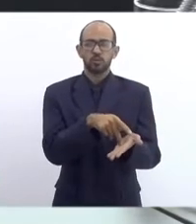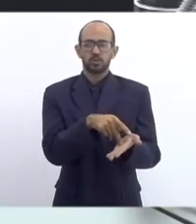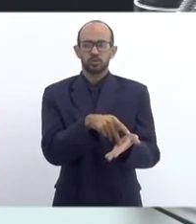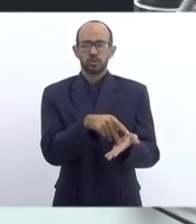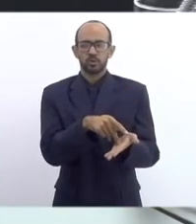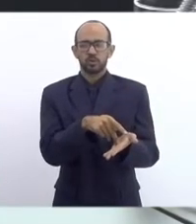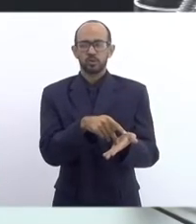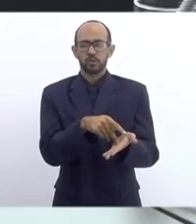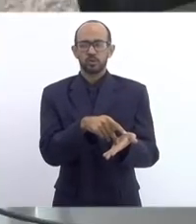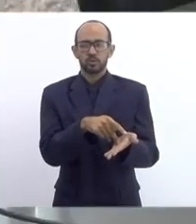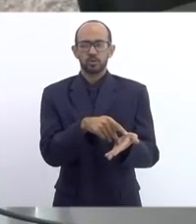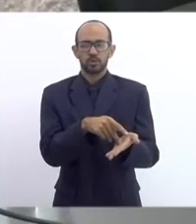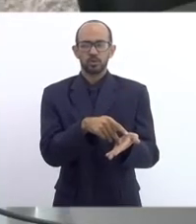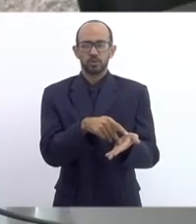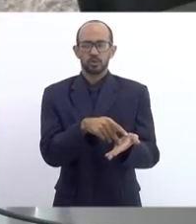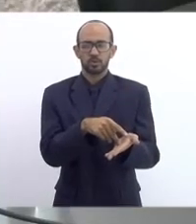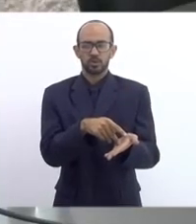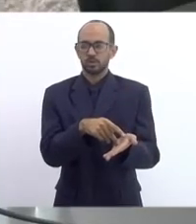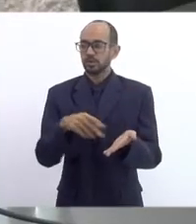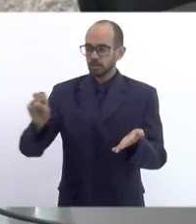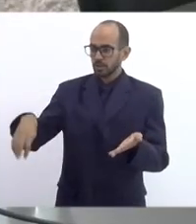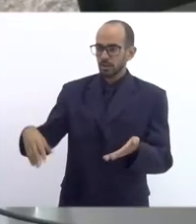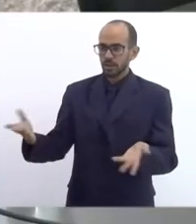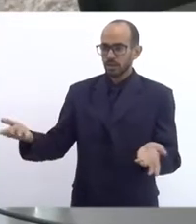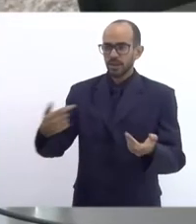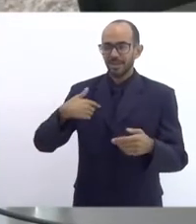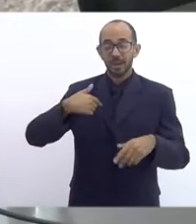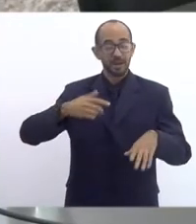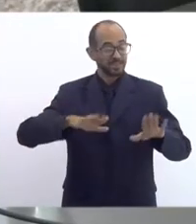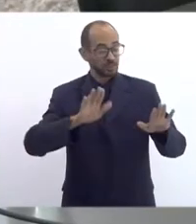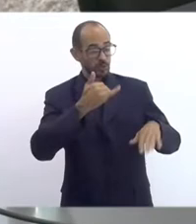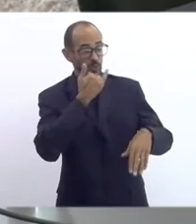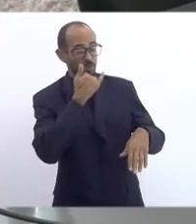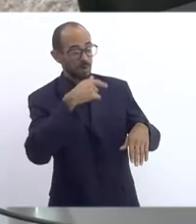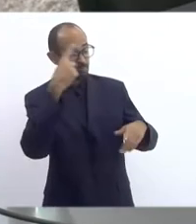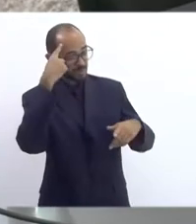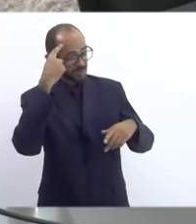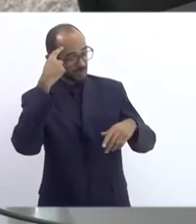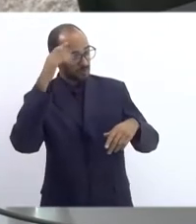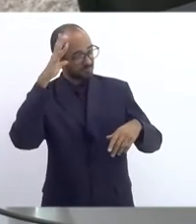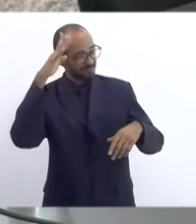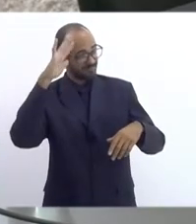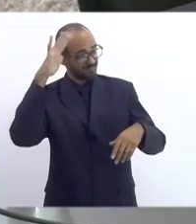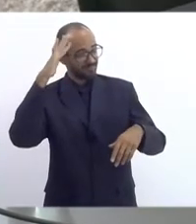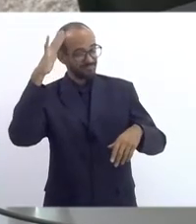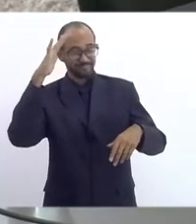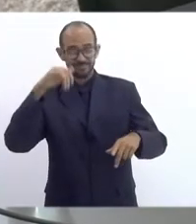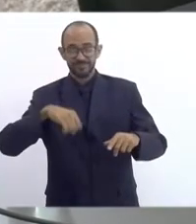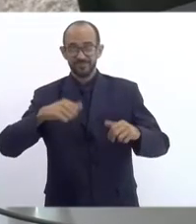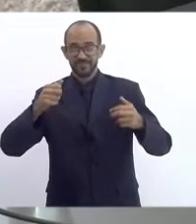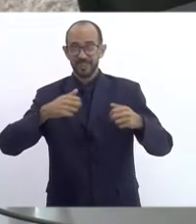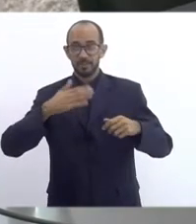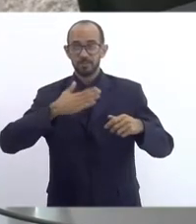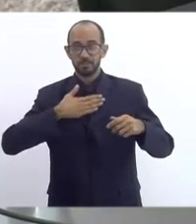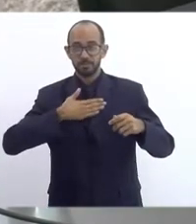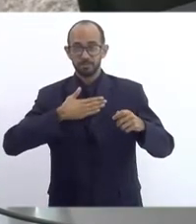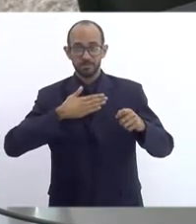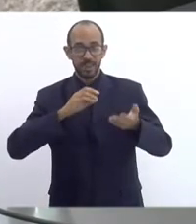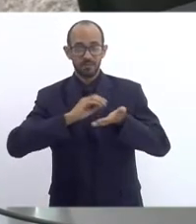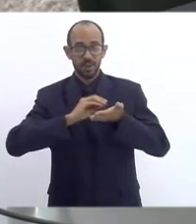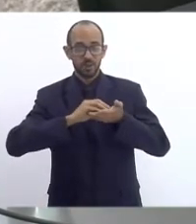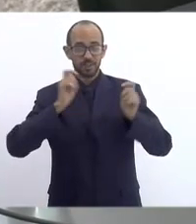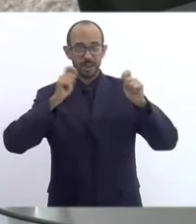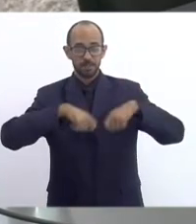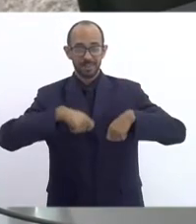à emenda supressiva. Eu estou fazendo pedagogicamente uma reflexão aqui da minha incapacidade de